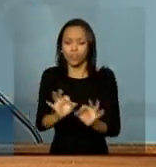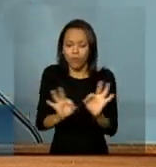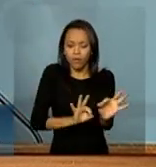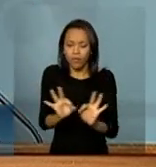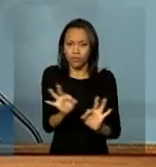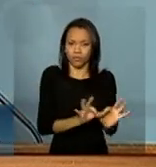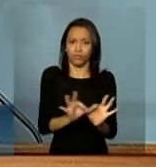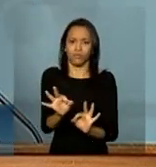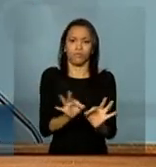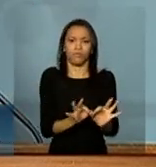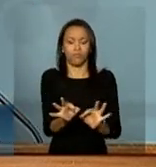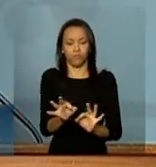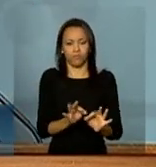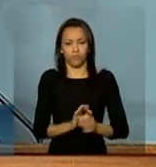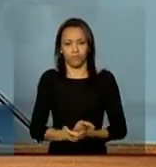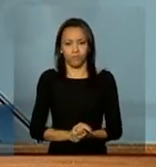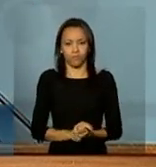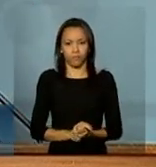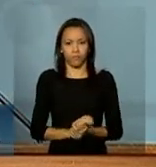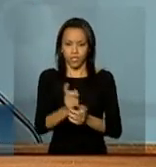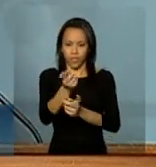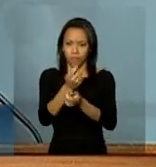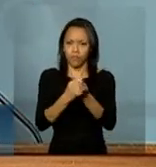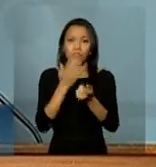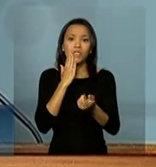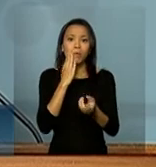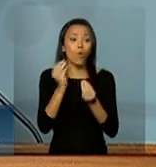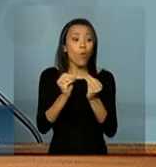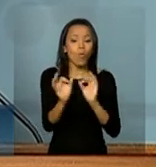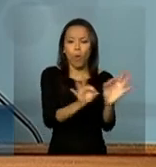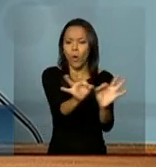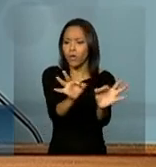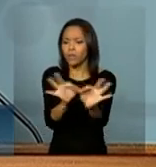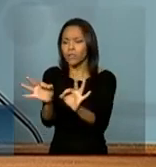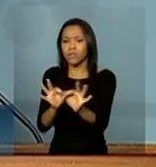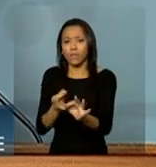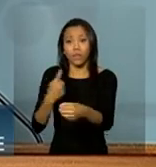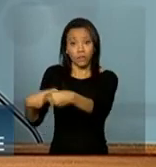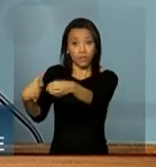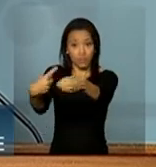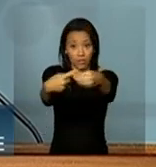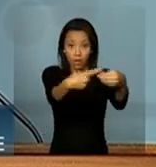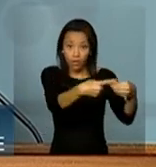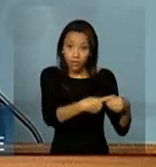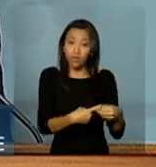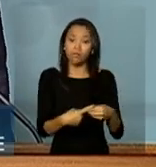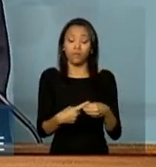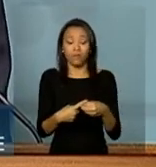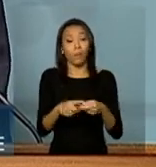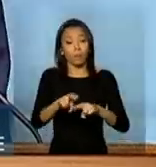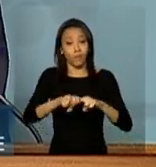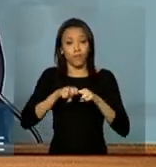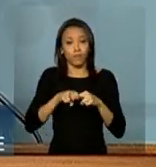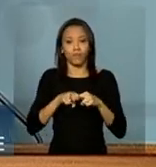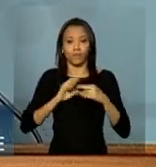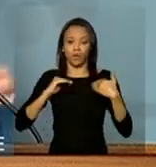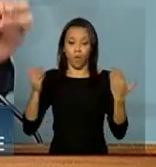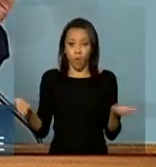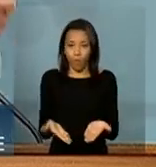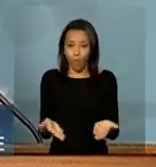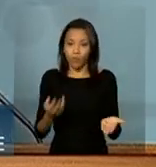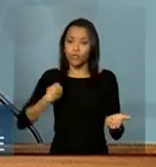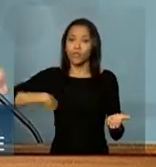planejamento e gestão territorial das nossas cidades. É por isso que hoje